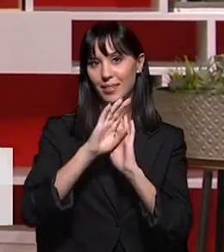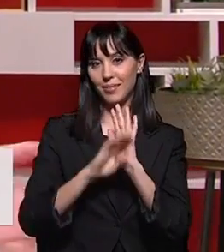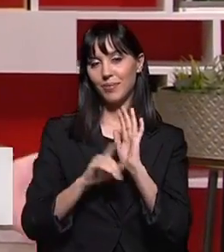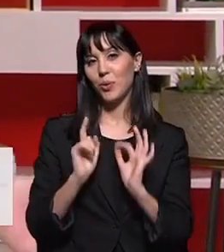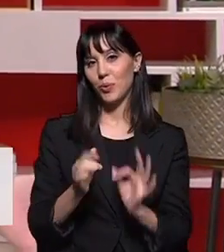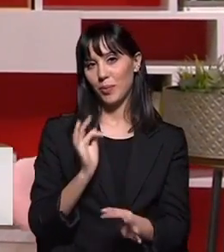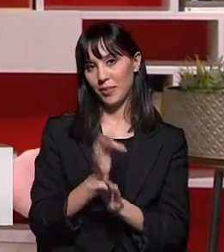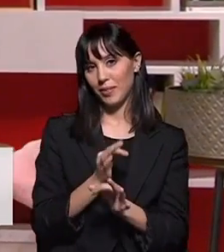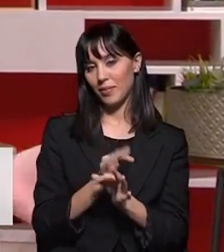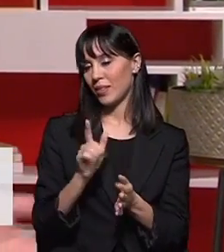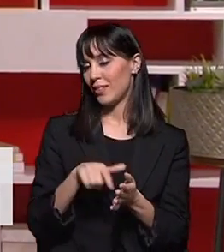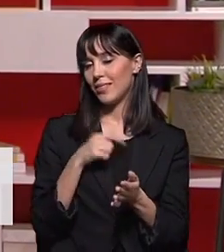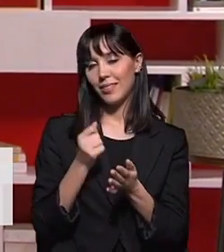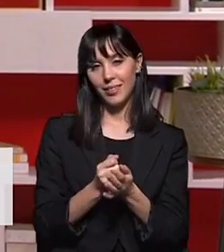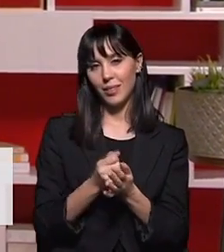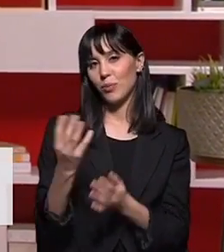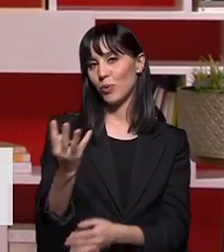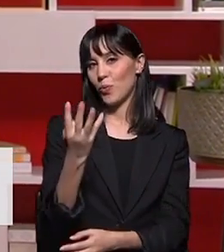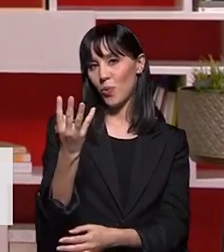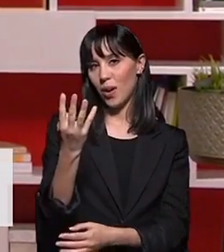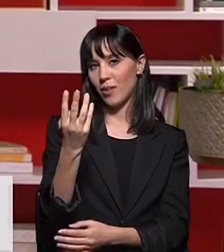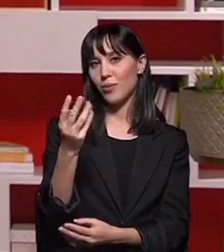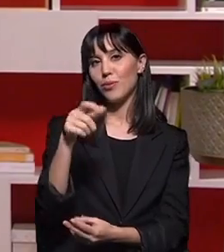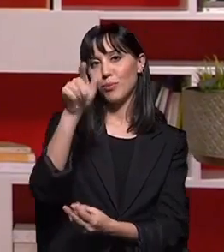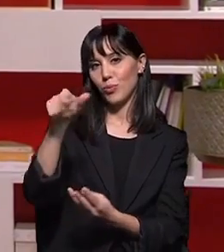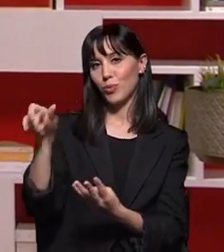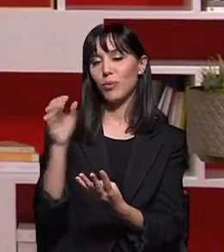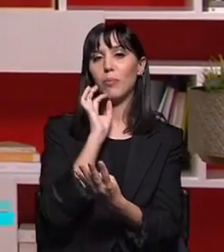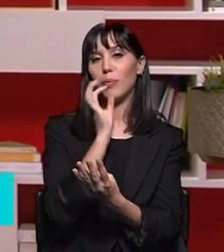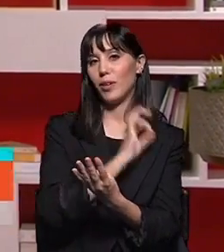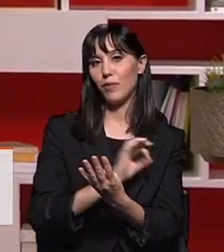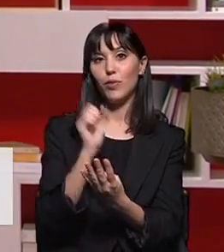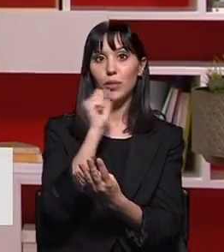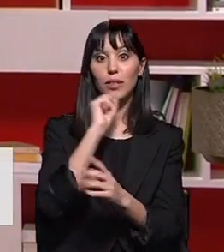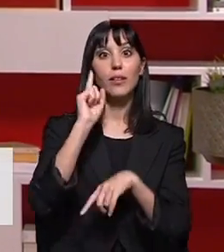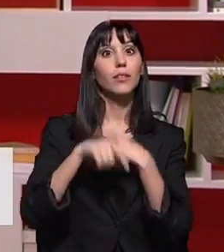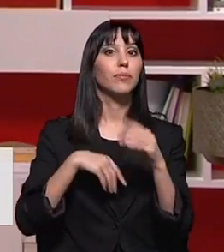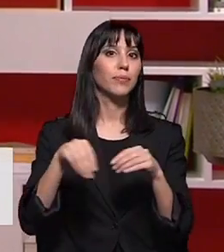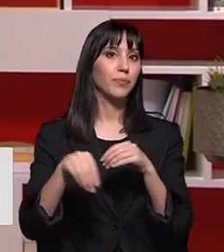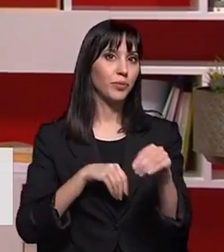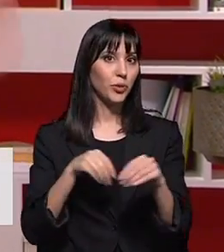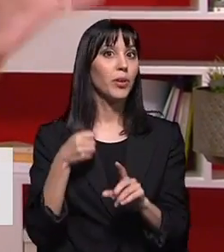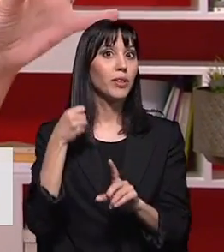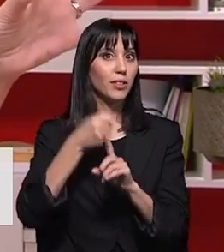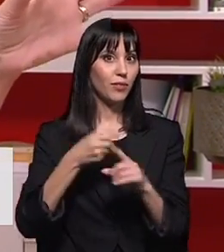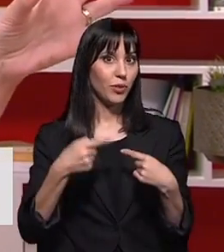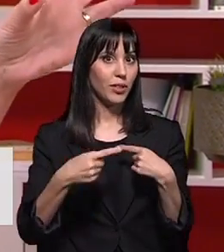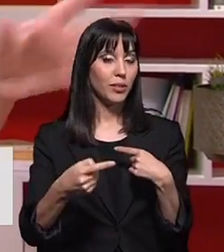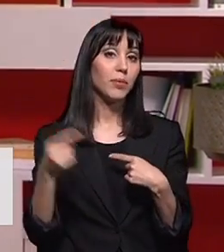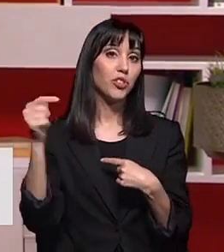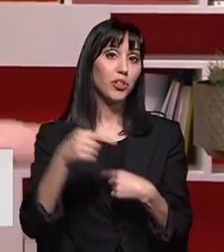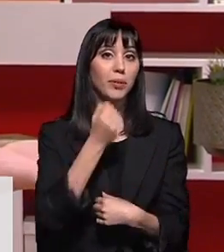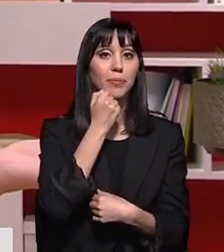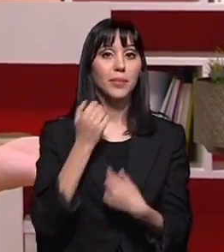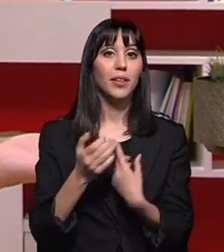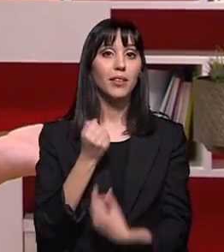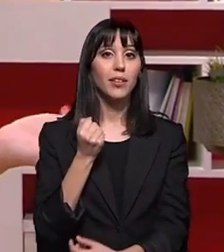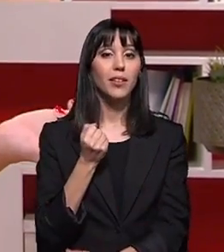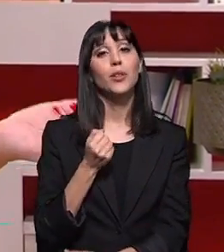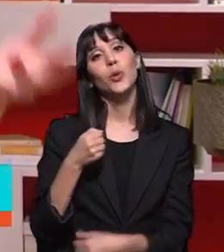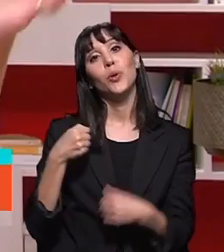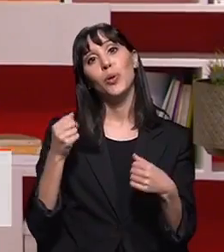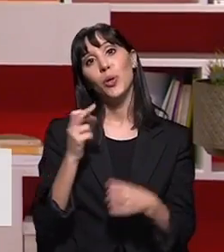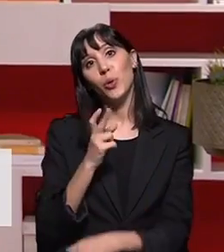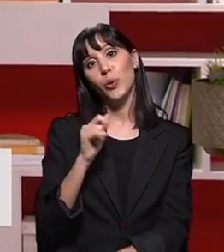sempre, temos quatro maravilhosos artistas que depois vão jogar ao maior desafio da semana, que é o chegar, rir e ganhar. O Ruizinho do acordeão abriu o nosso baile